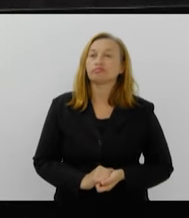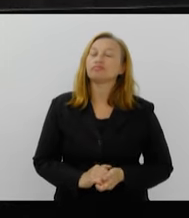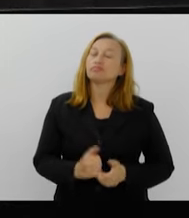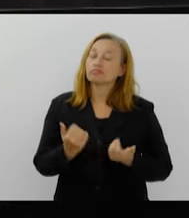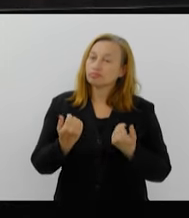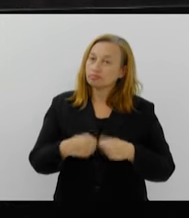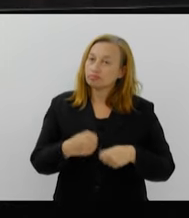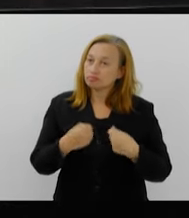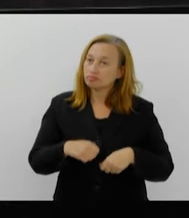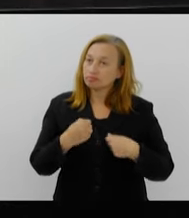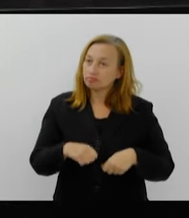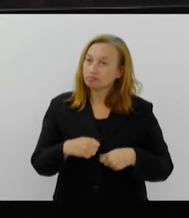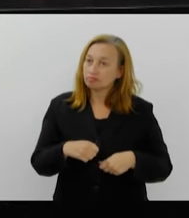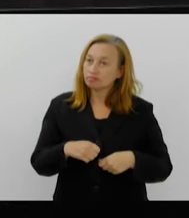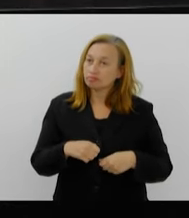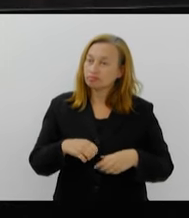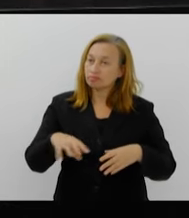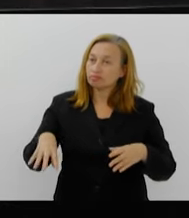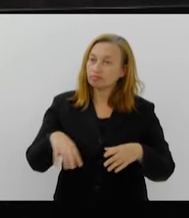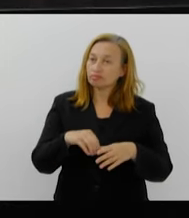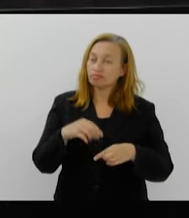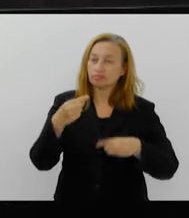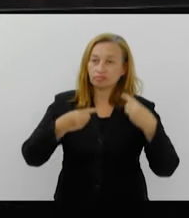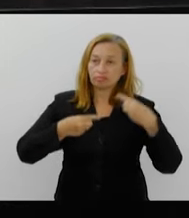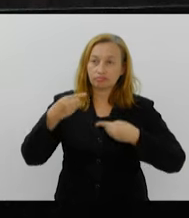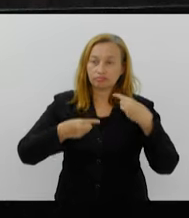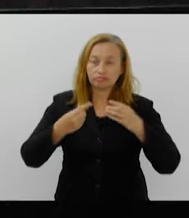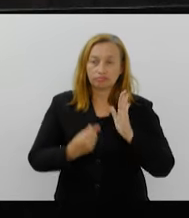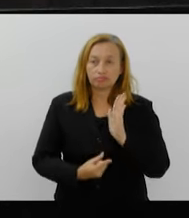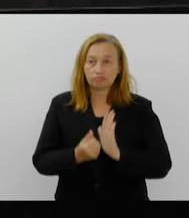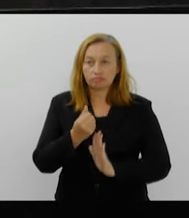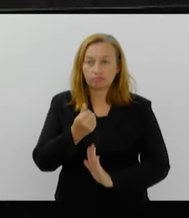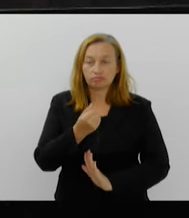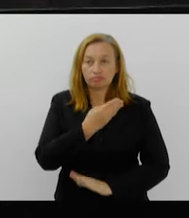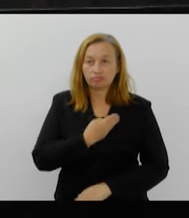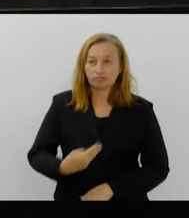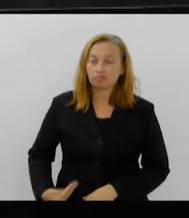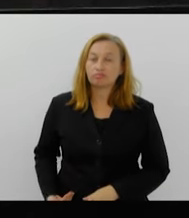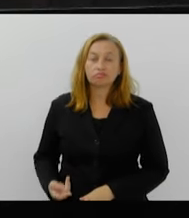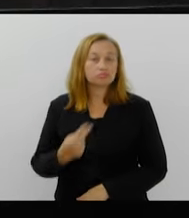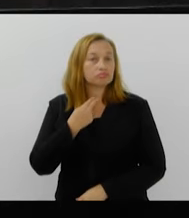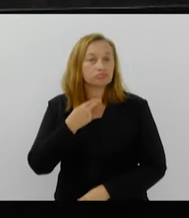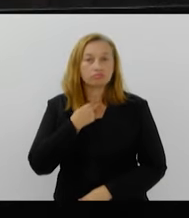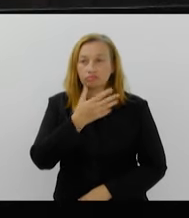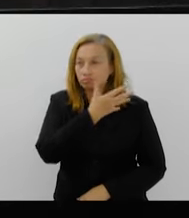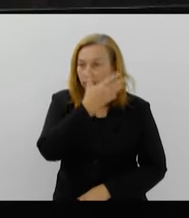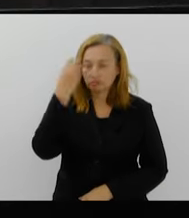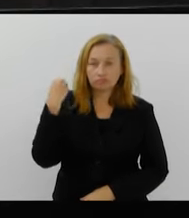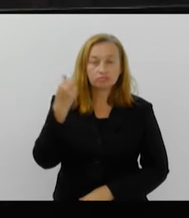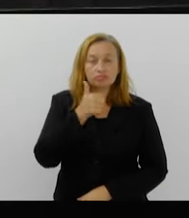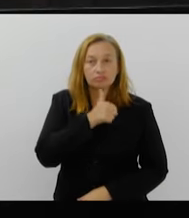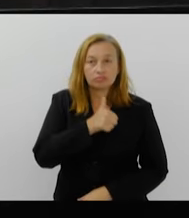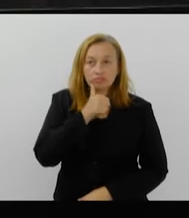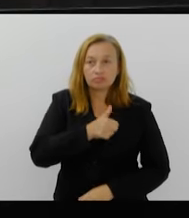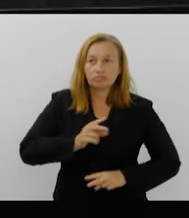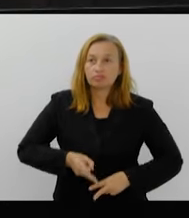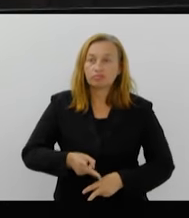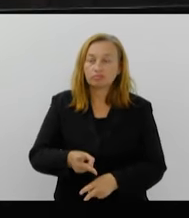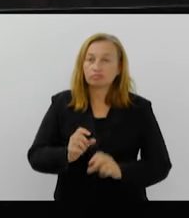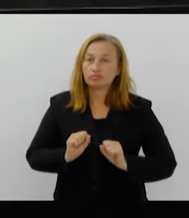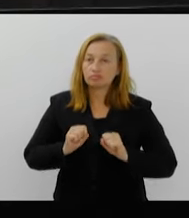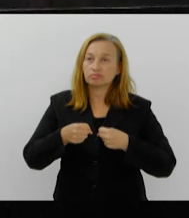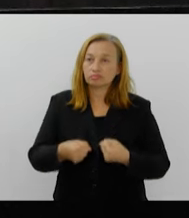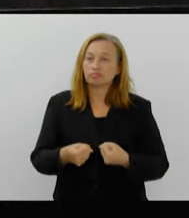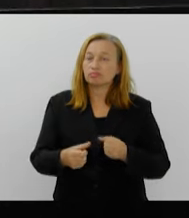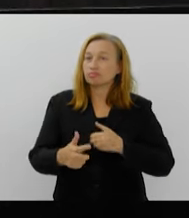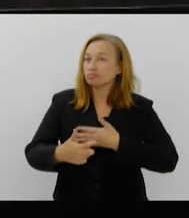estar no centro do debate do orçamento público. Não podemos esquecer que as mulheres sempre desempenharam